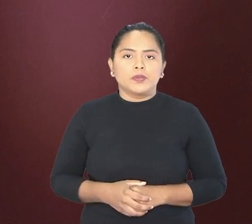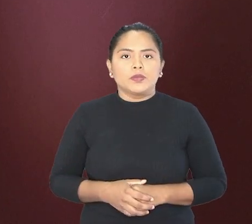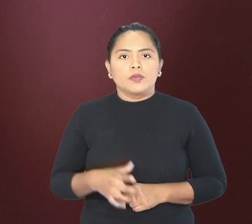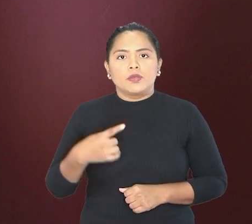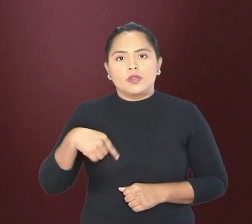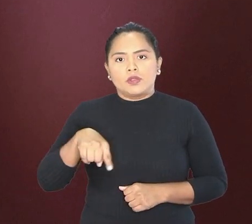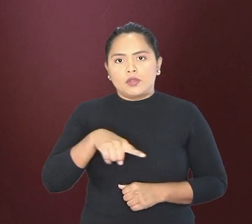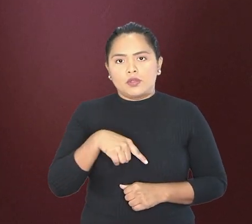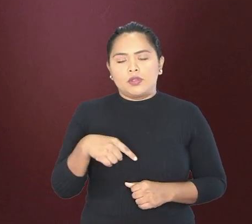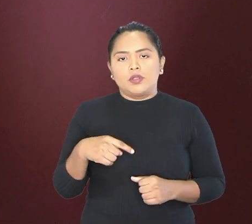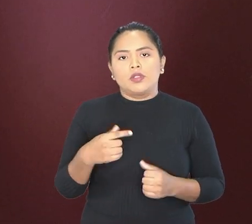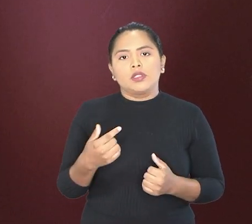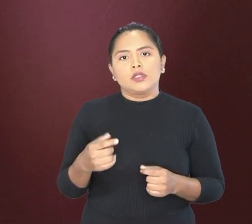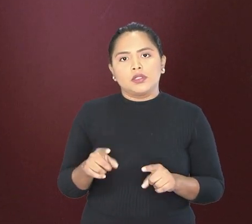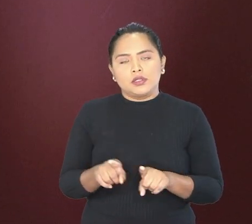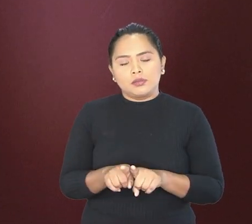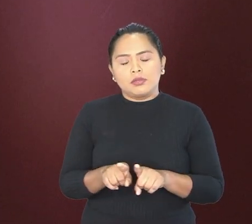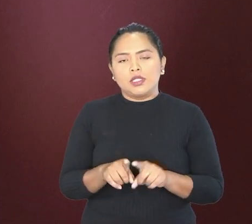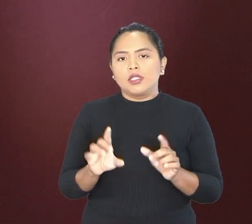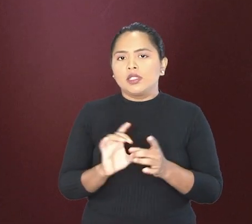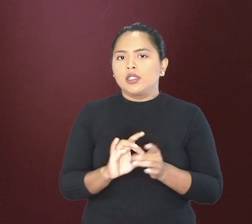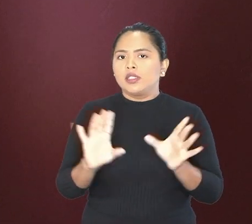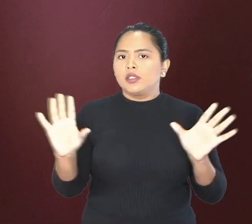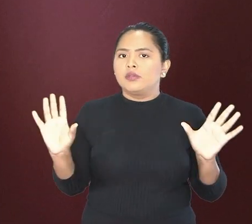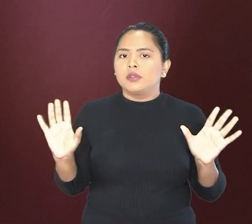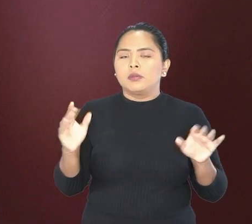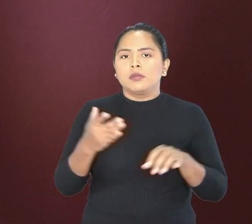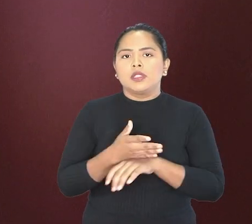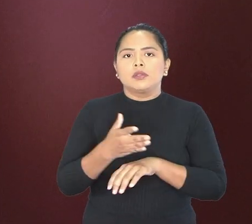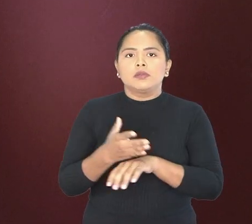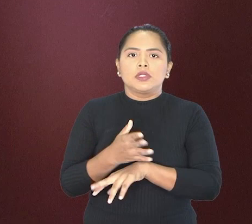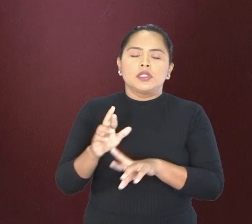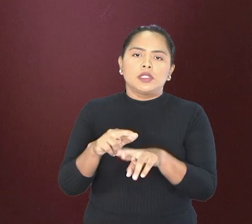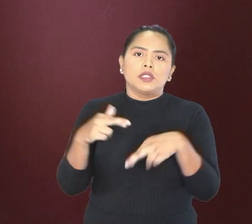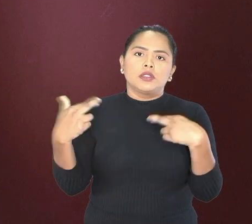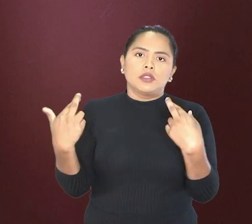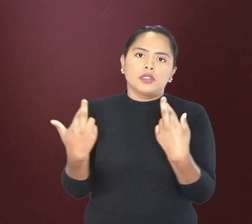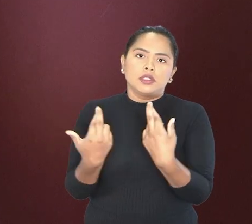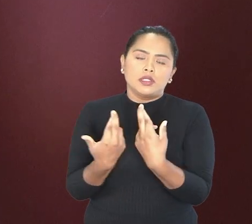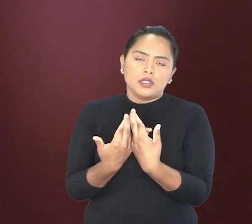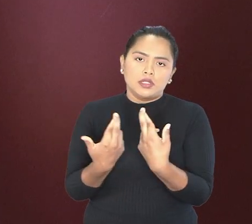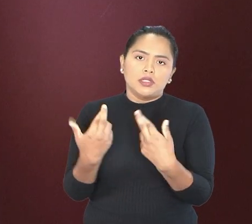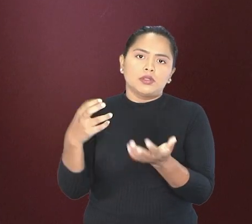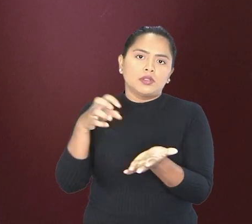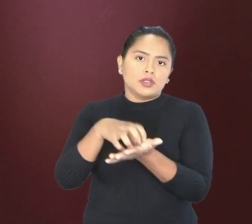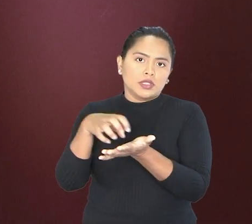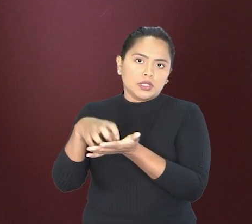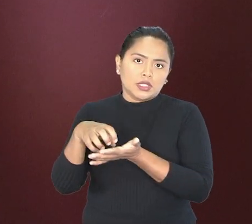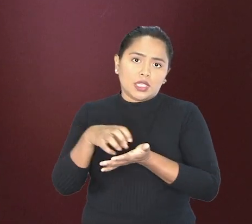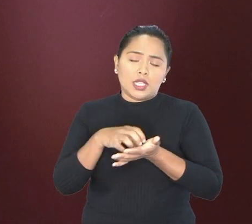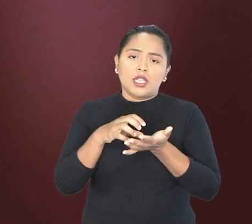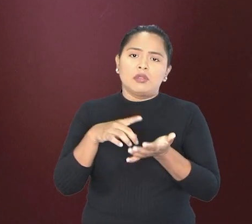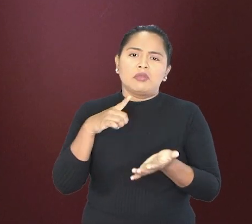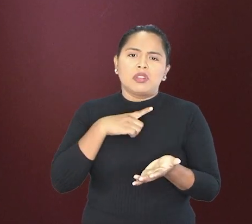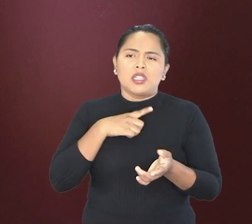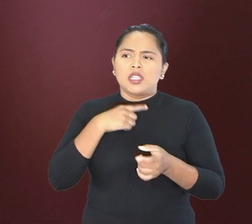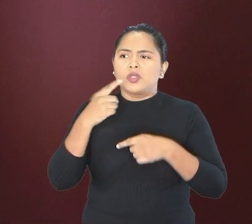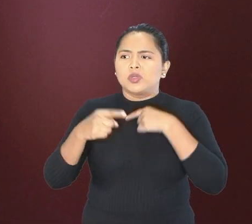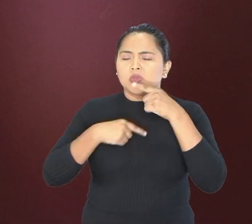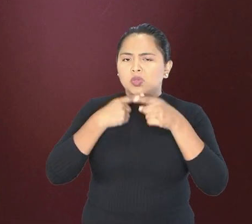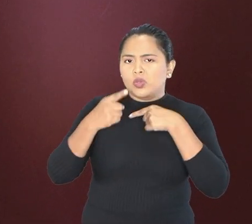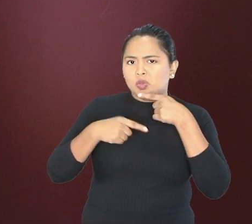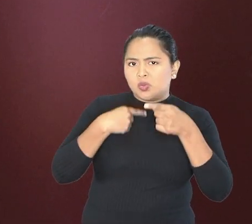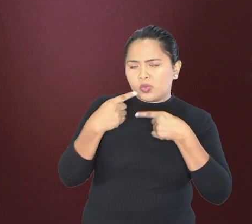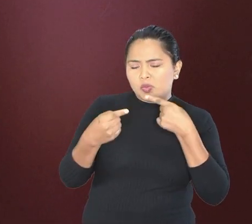para estar participando em reuniões de centro, quando vão falar dos afastamentos, tem muitas dúvidas, especialmente sobre o afastamento de